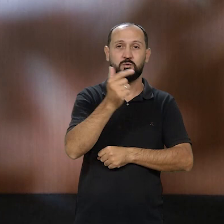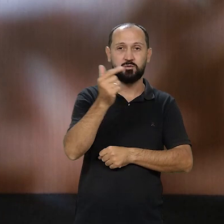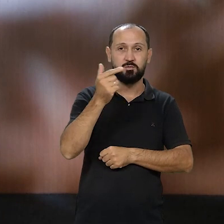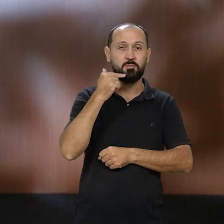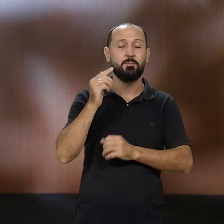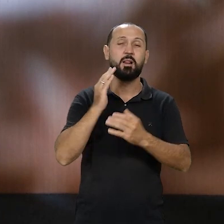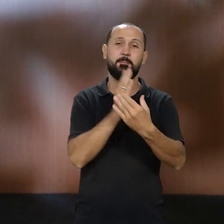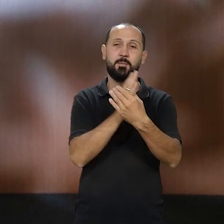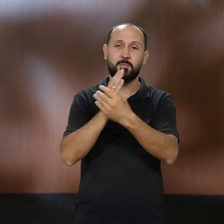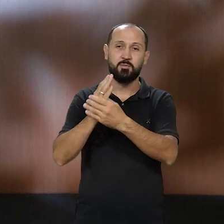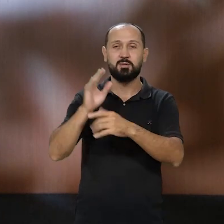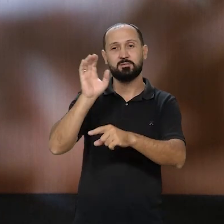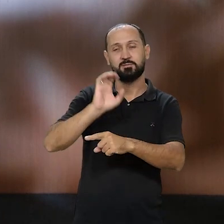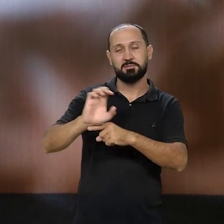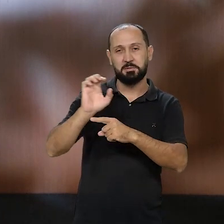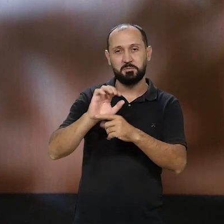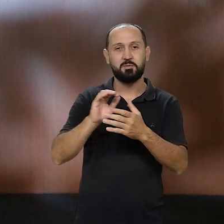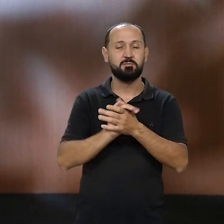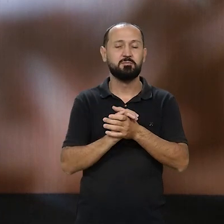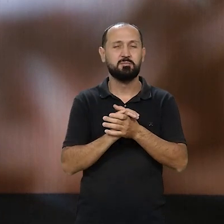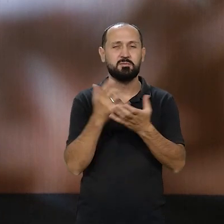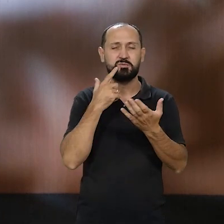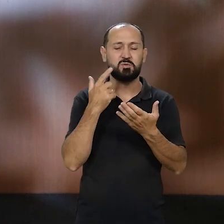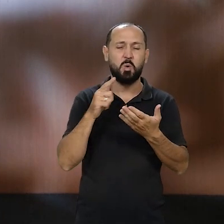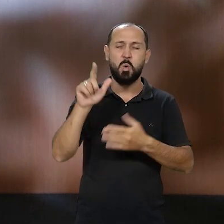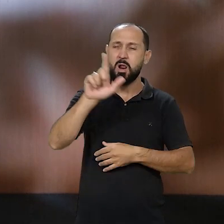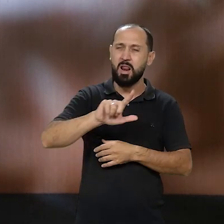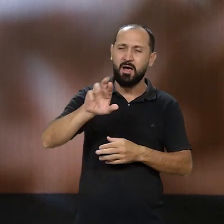2022 pela Biblioteca Estadual Isaías Paim.